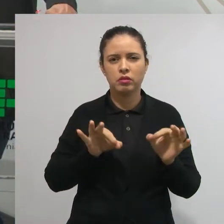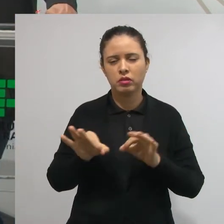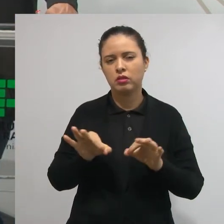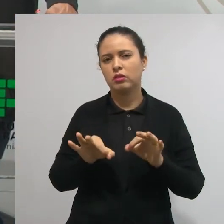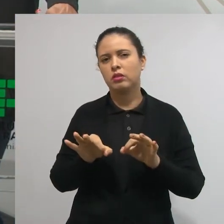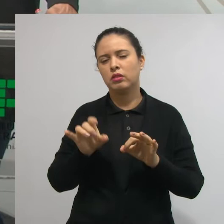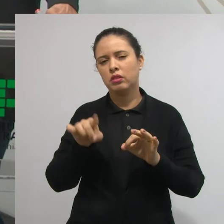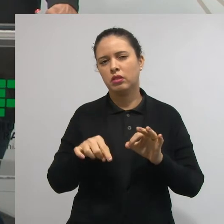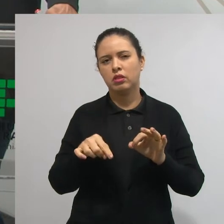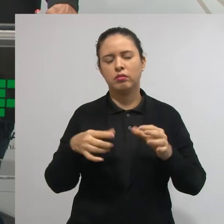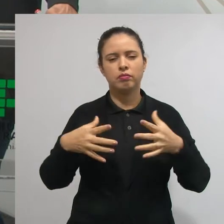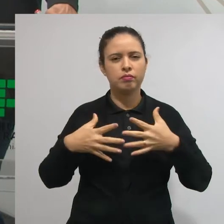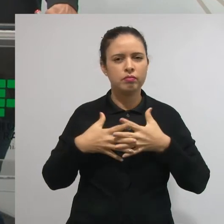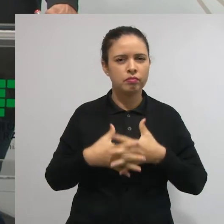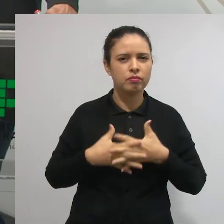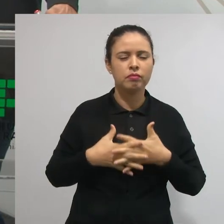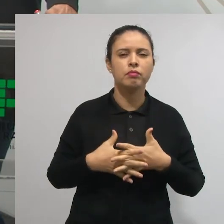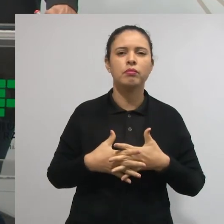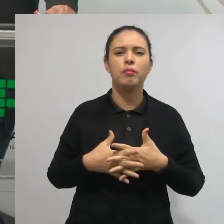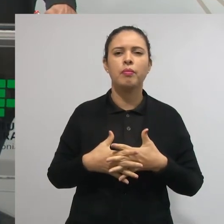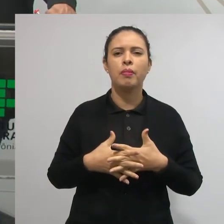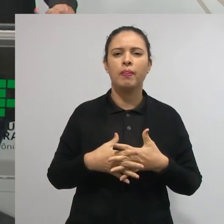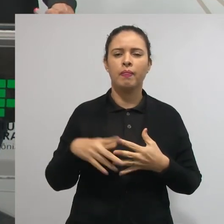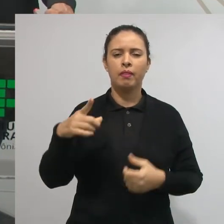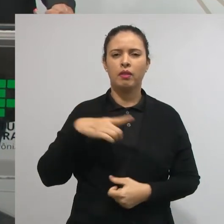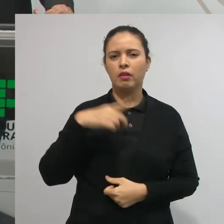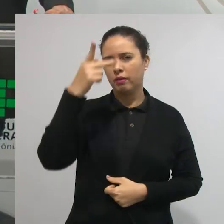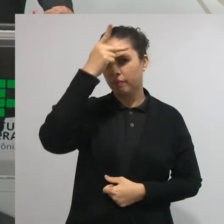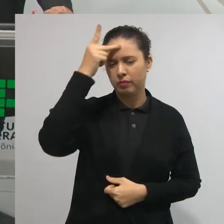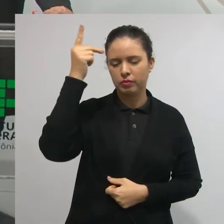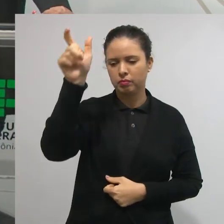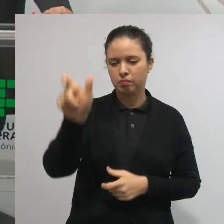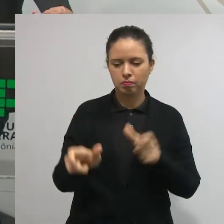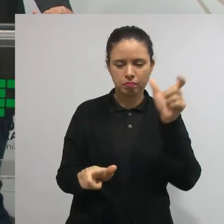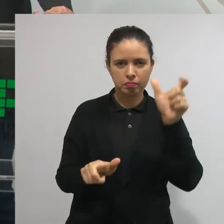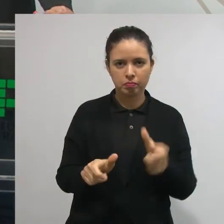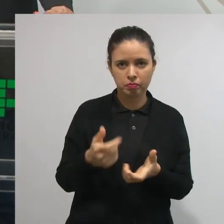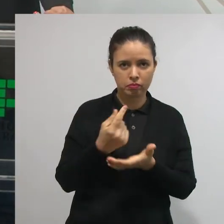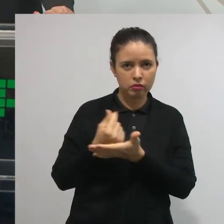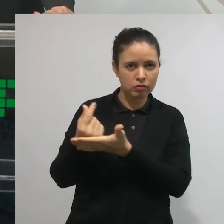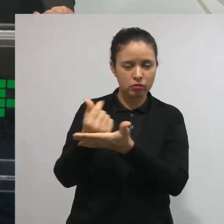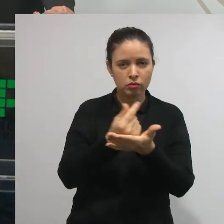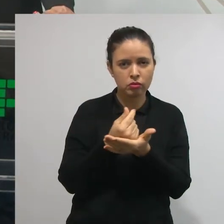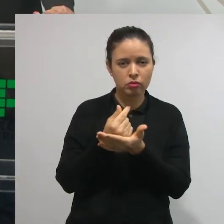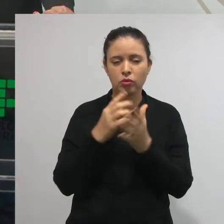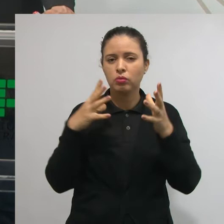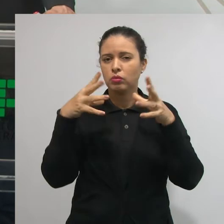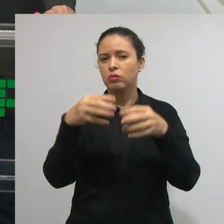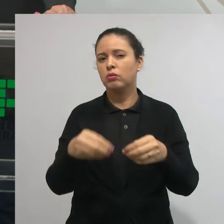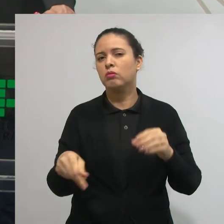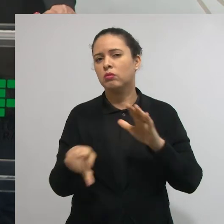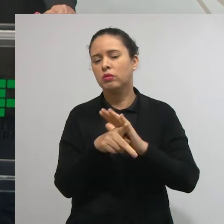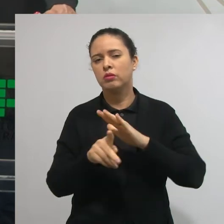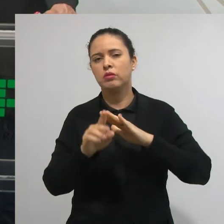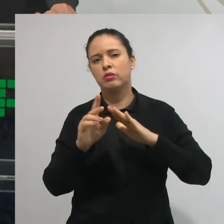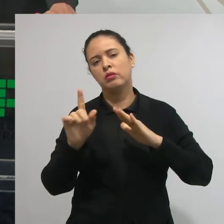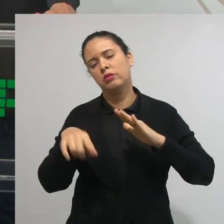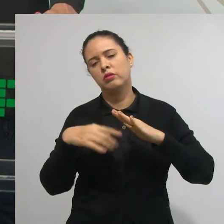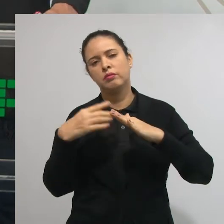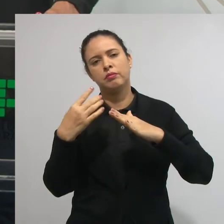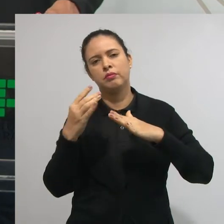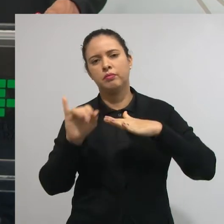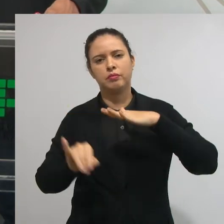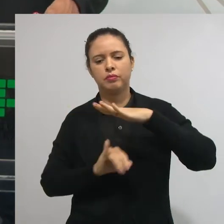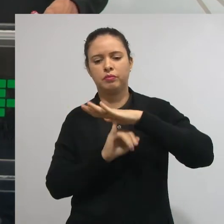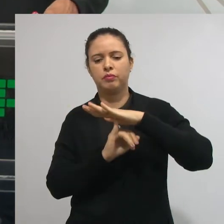organizações comunidade complexa, tá? E que envolve pessoas, envolve recursos, envolve o todo da organização. E agora a gente vai partir